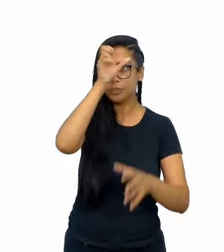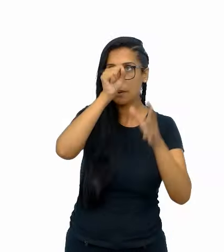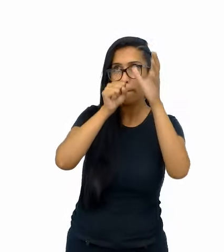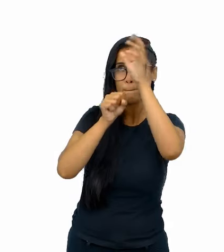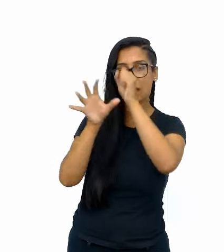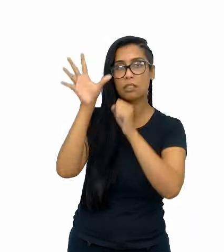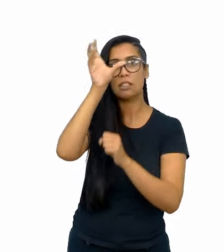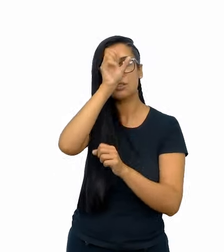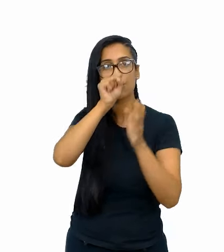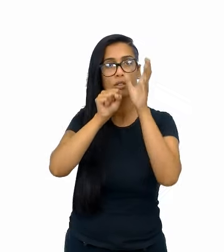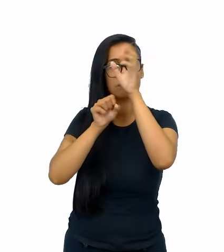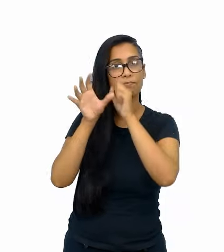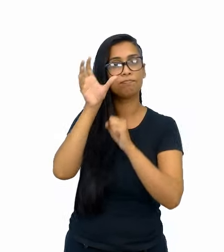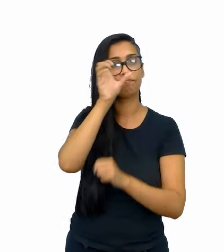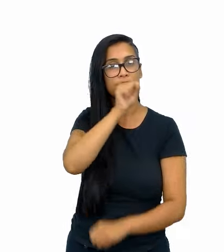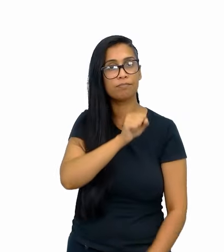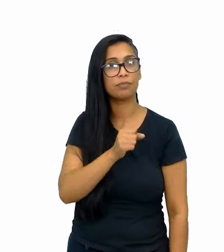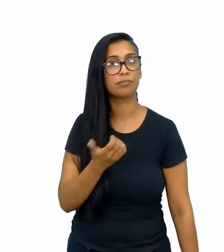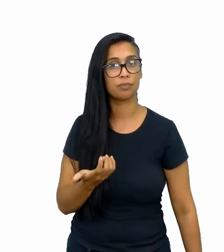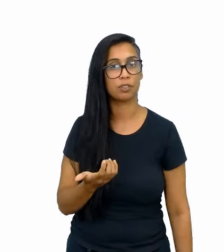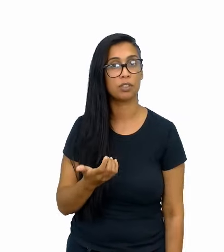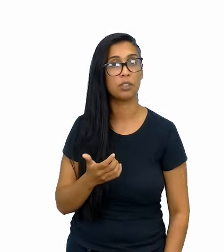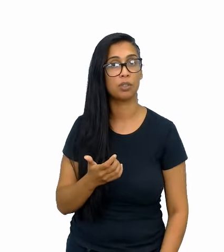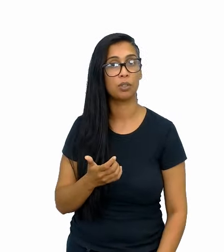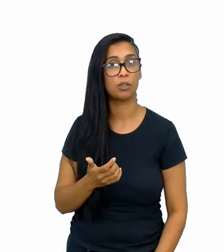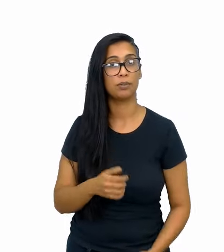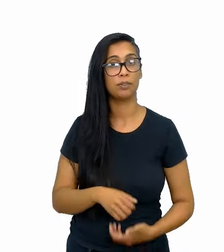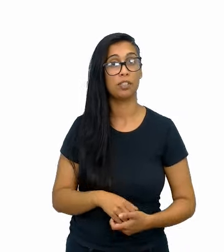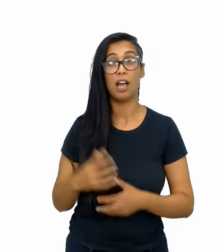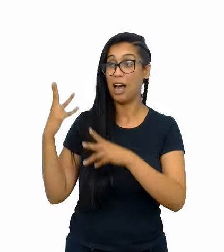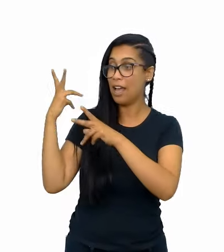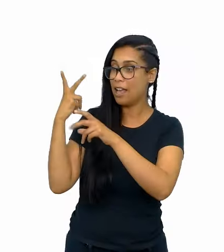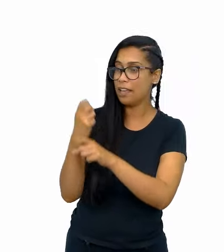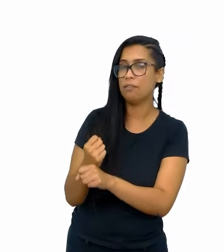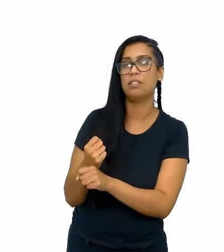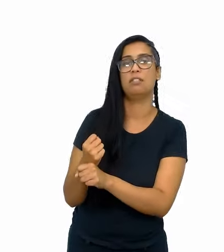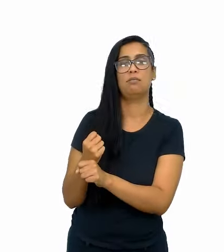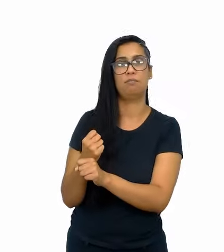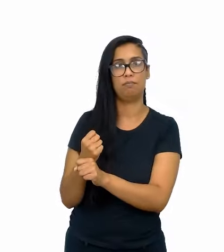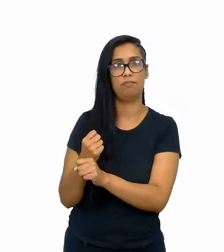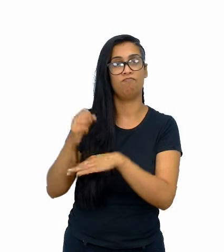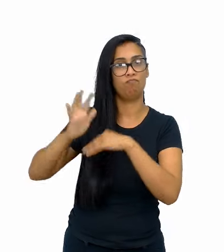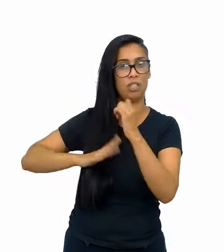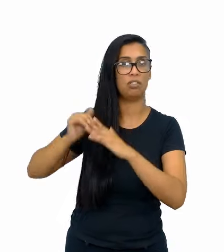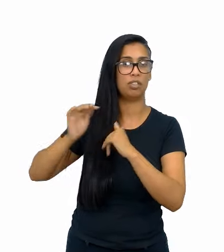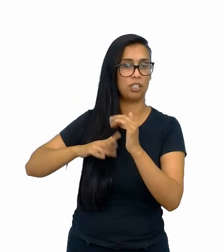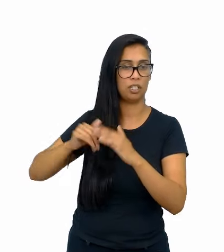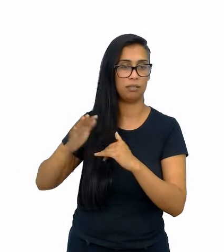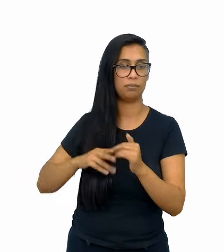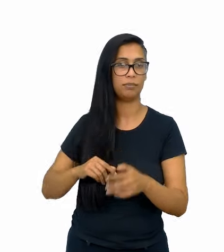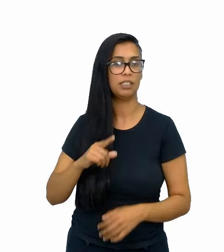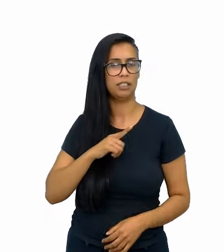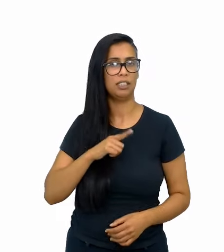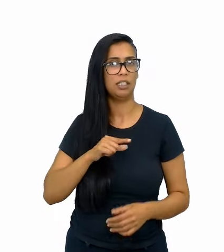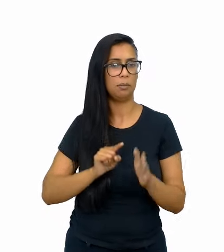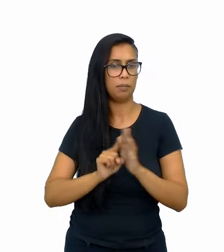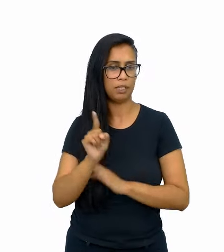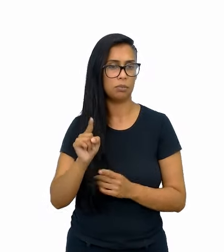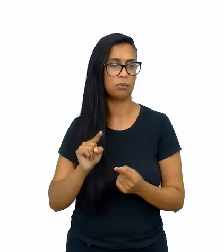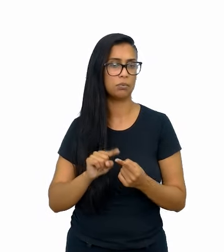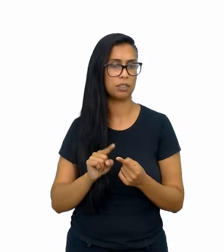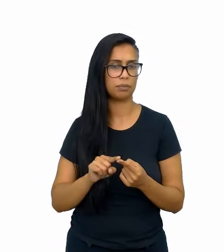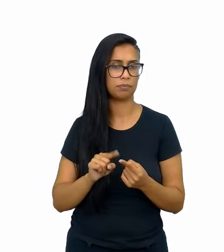né, sobre o trabalho de revisão de um texto. E nós temos uma questão, né, quais são as